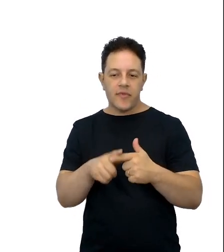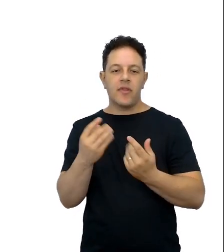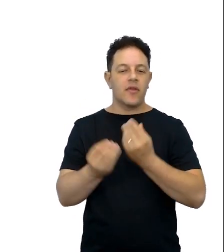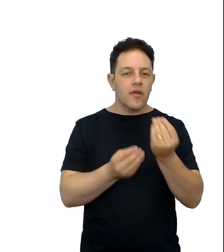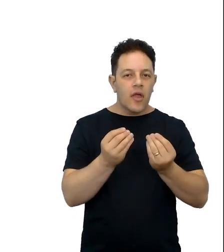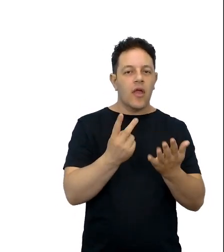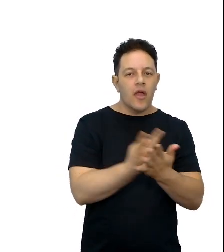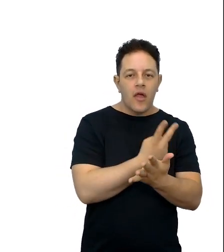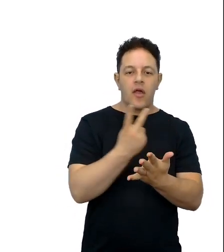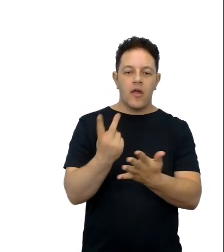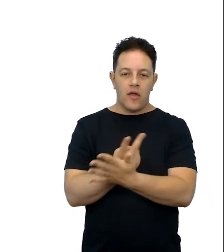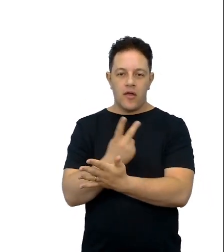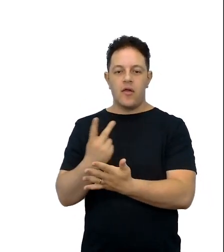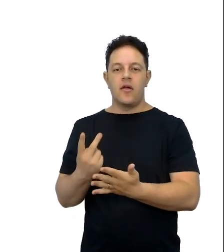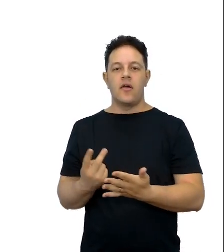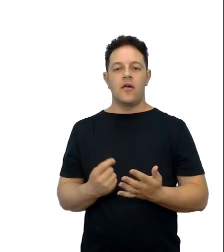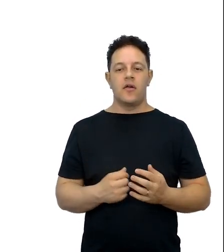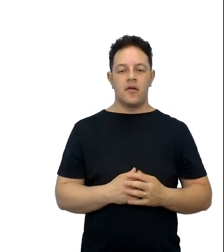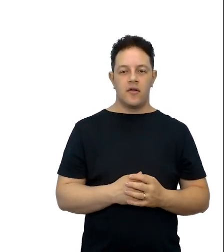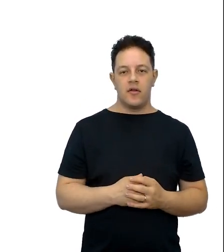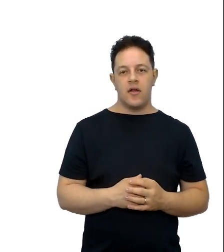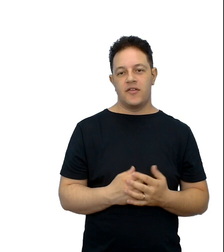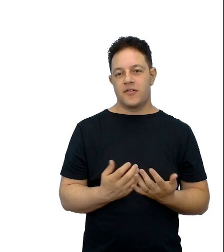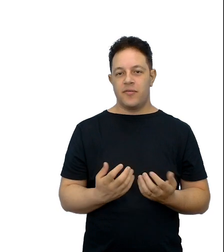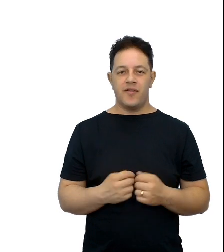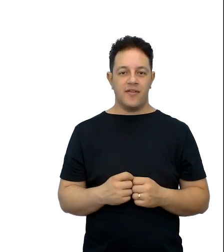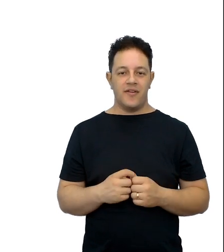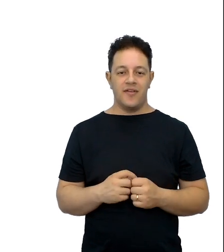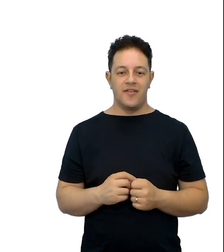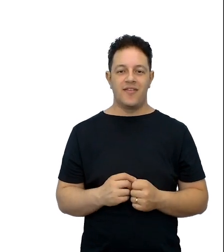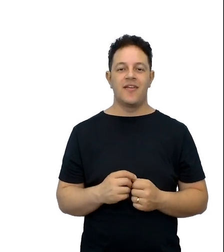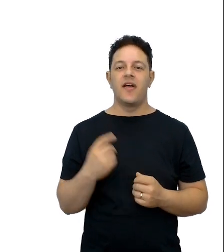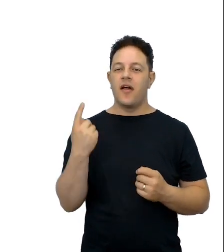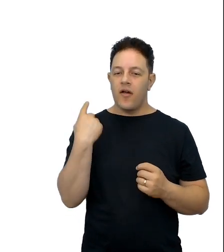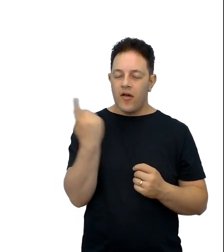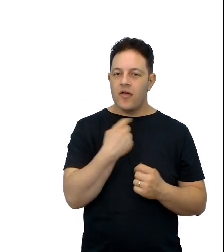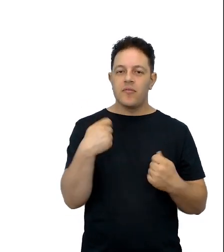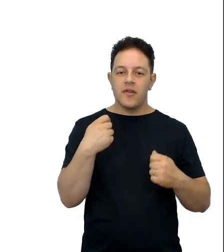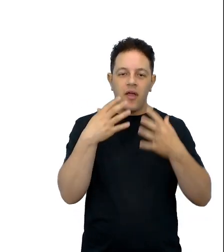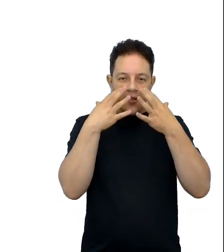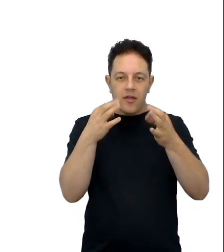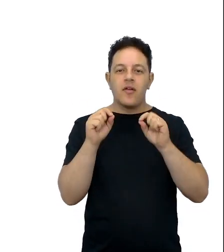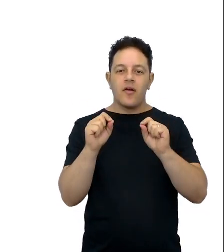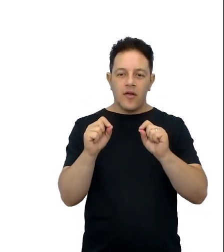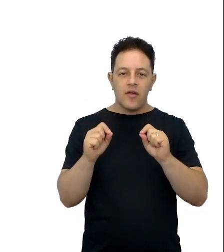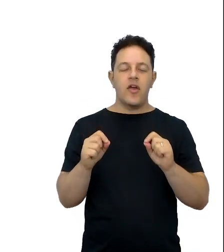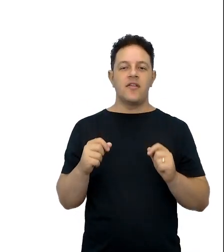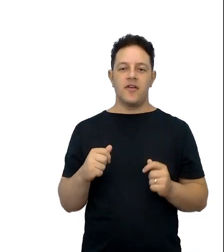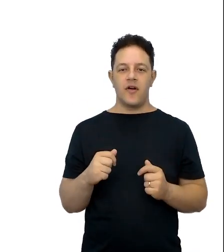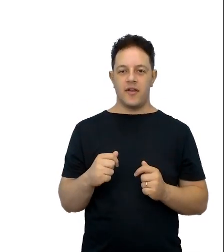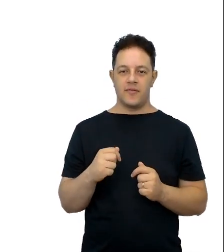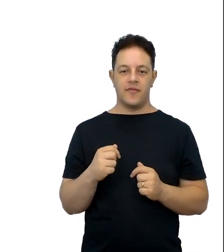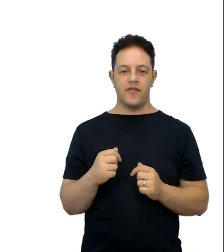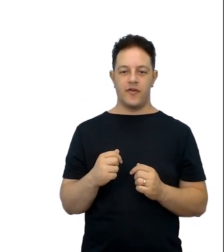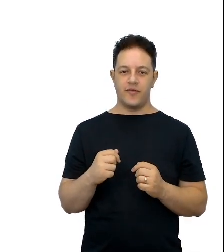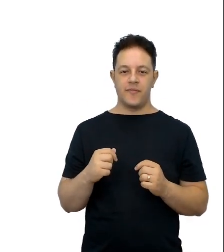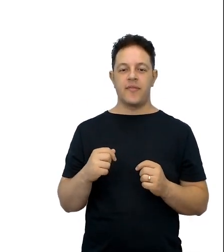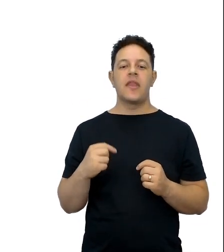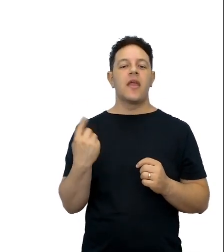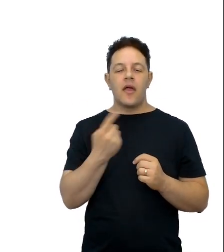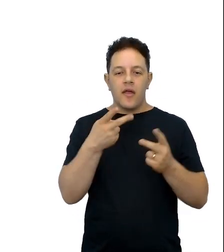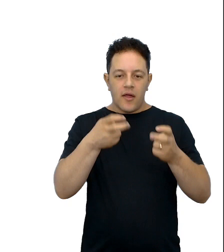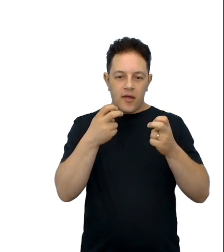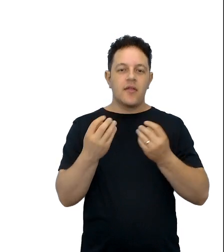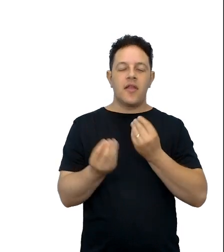esses erros, né? E aí cabe a nós, né, professores, olhar para esse campo, né, que é dos racionais, que